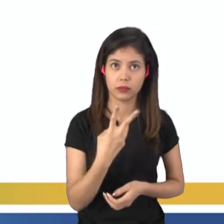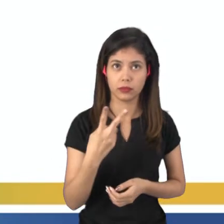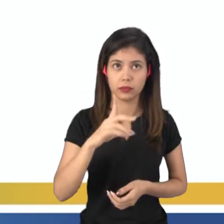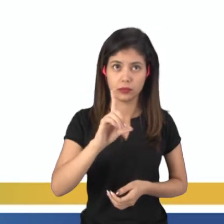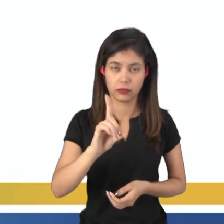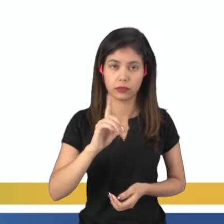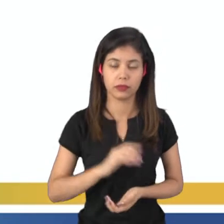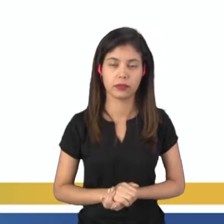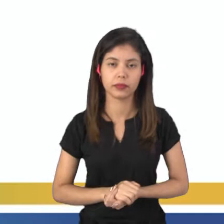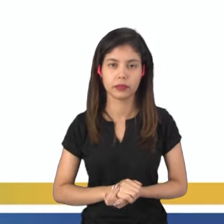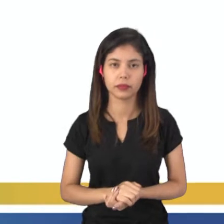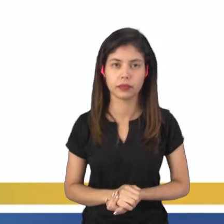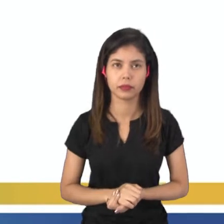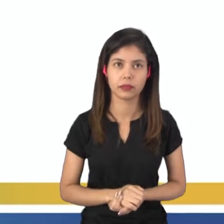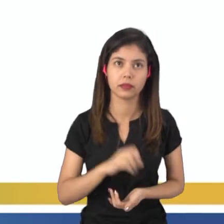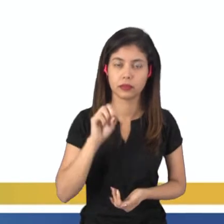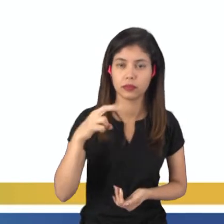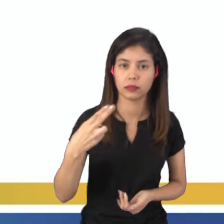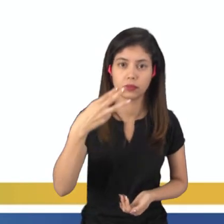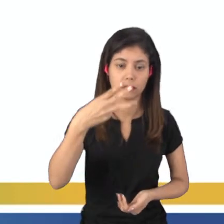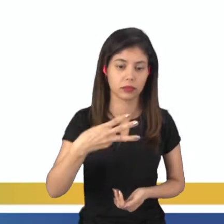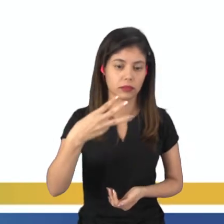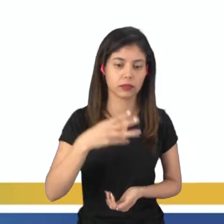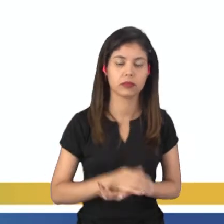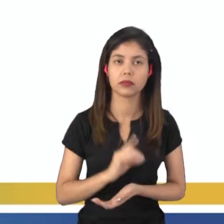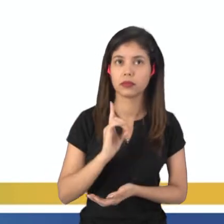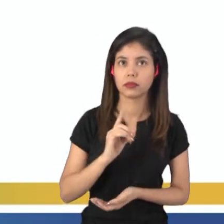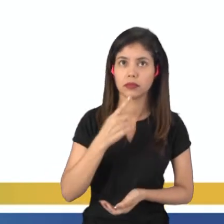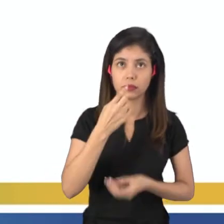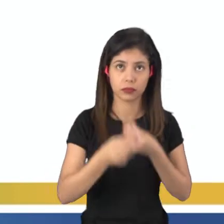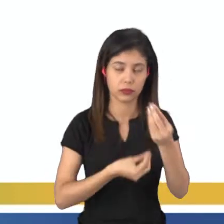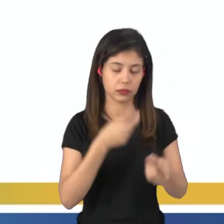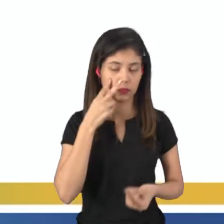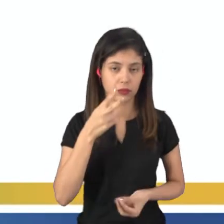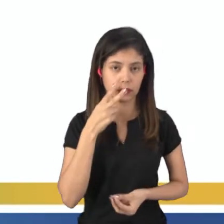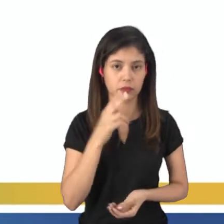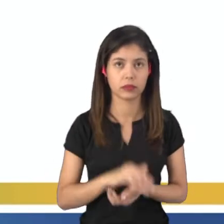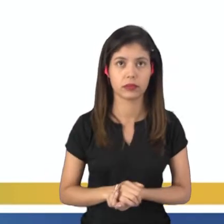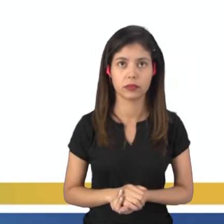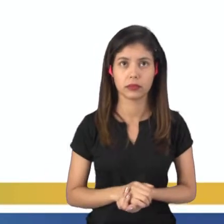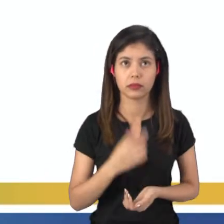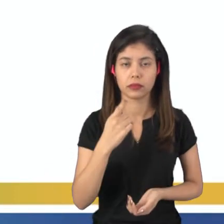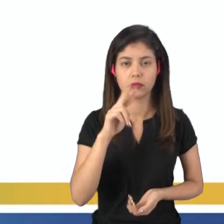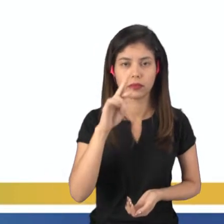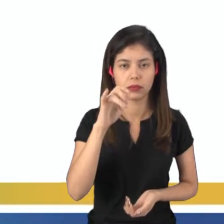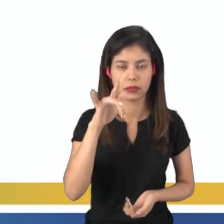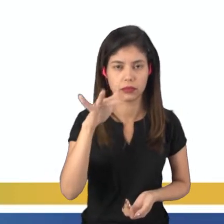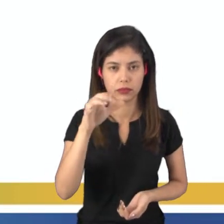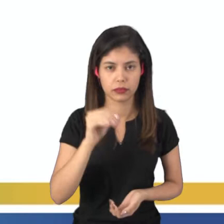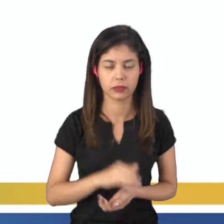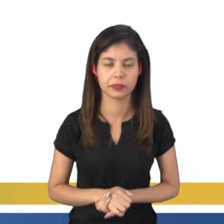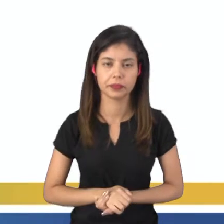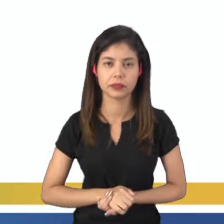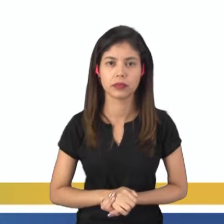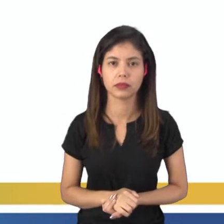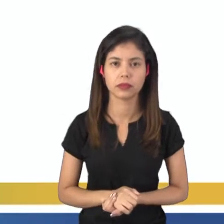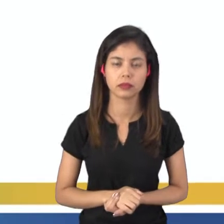quando nós temos retângulos, ou em 3 dimensões, aí, como aparece na figura, né, usando paralelepípedos, né?